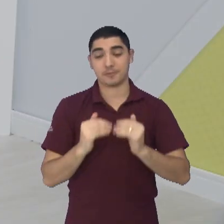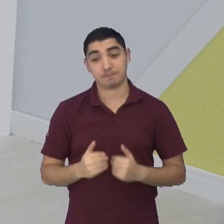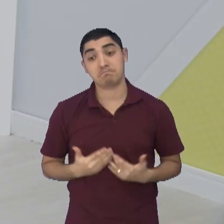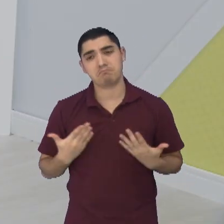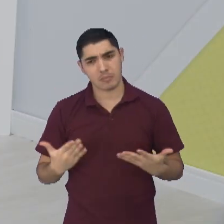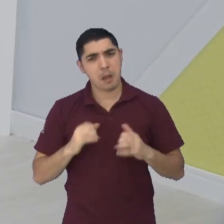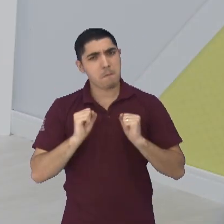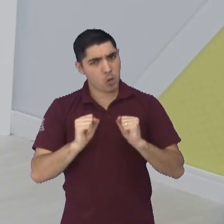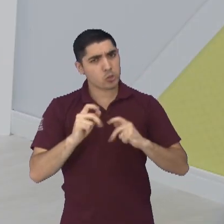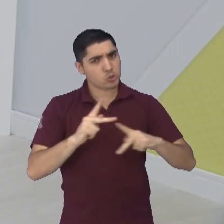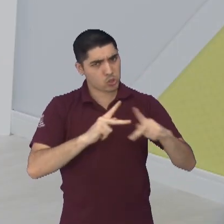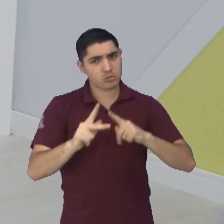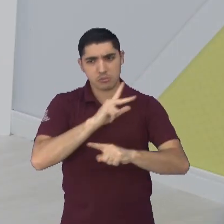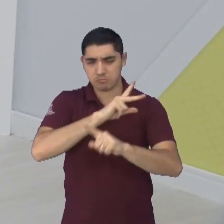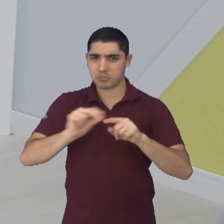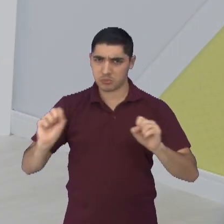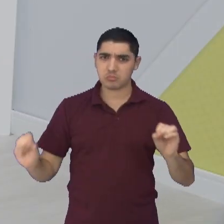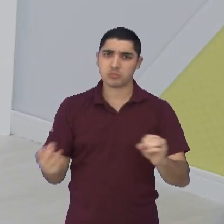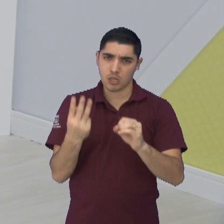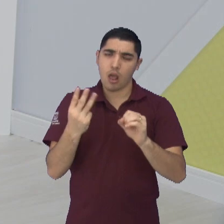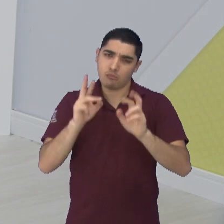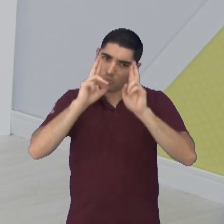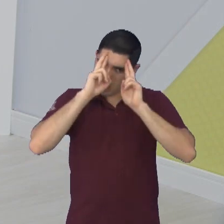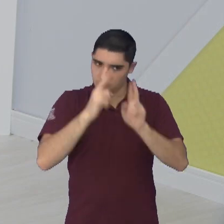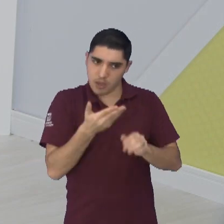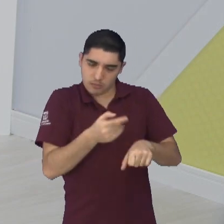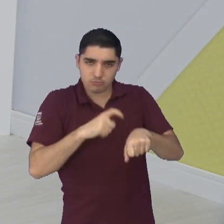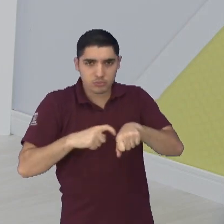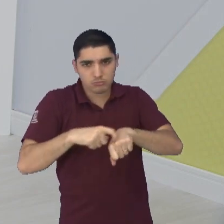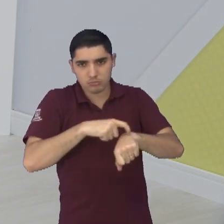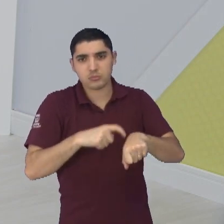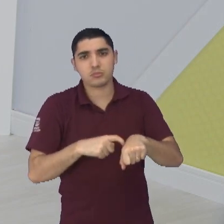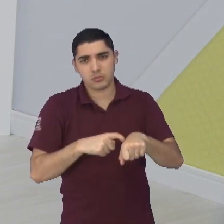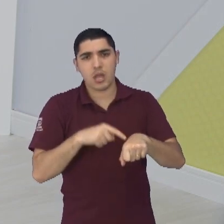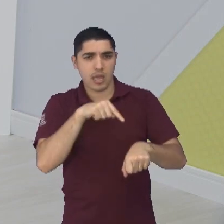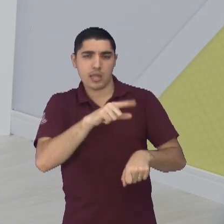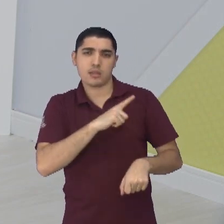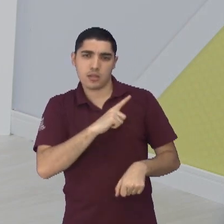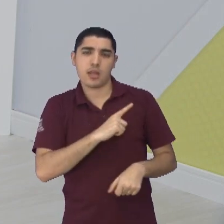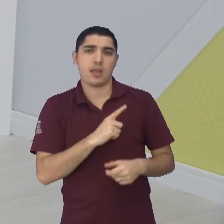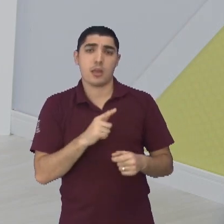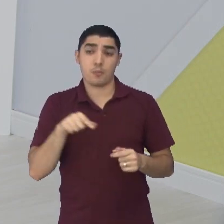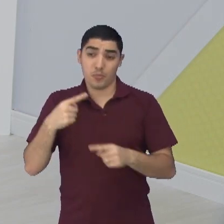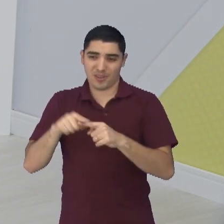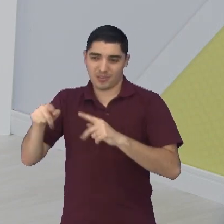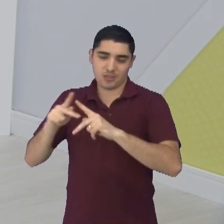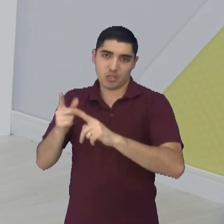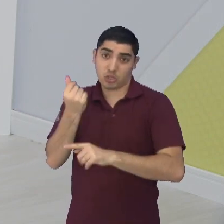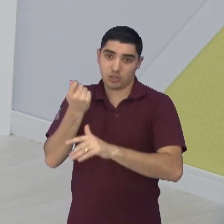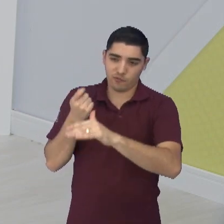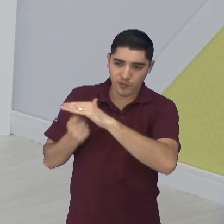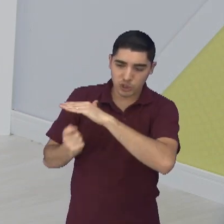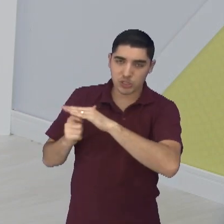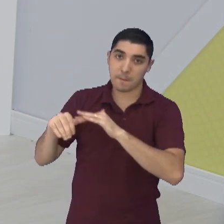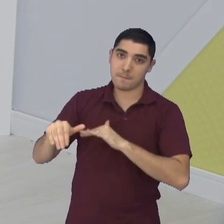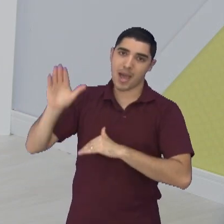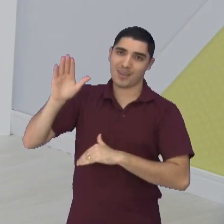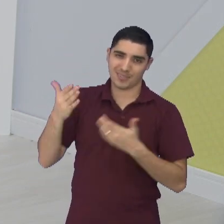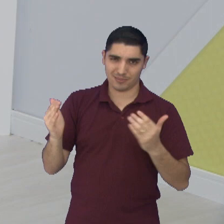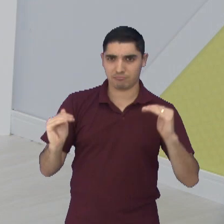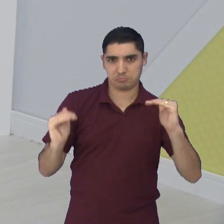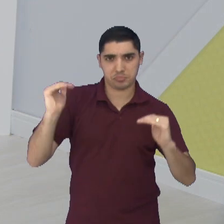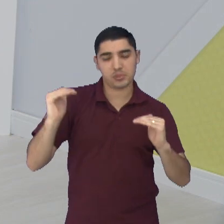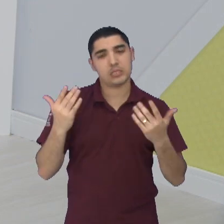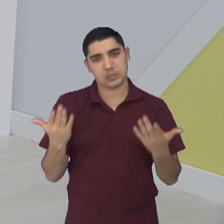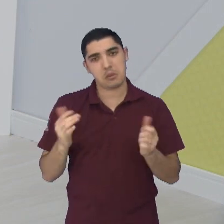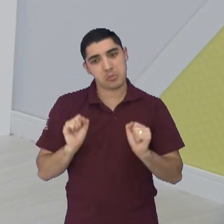3-0 também para o São José, com todo o respeito ao Atibaia, vide investimentos de ambas as equipes, né? Então, é para o São José fazer o